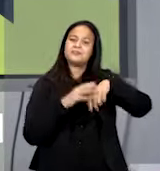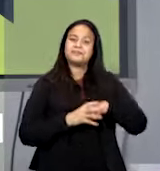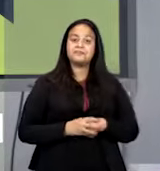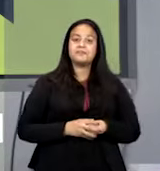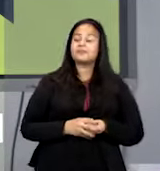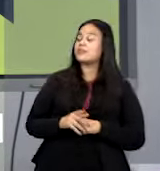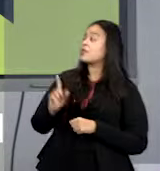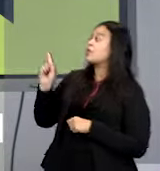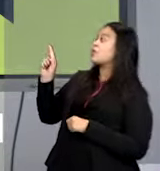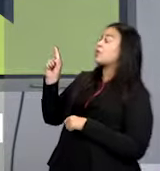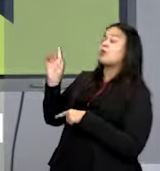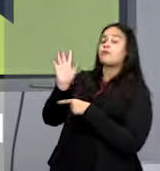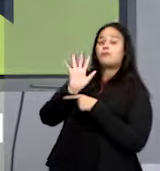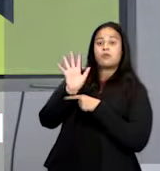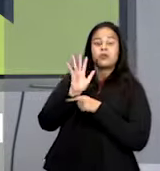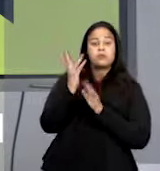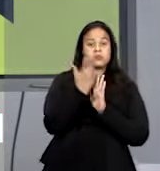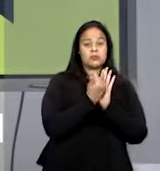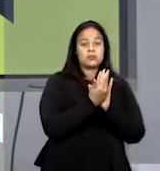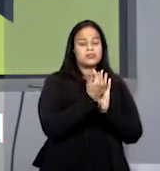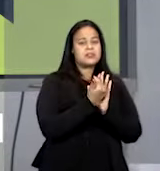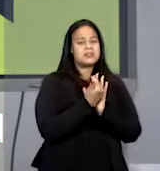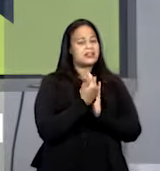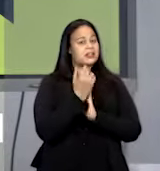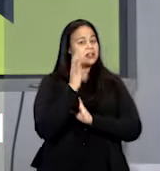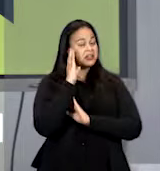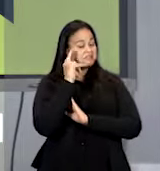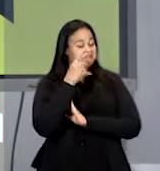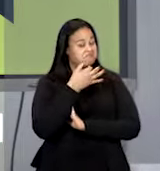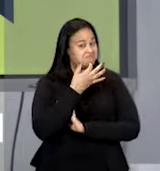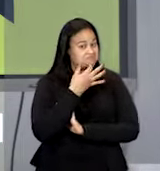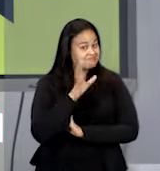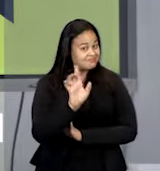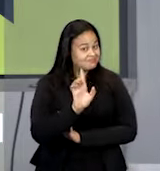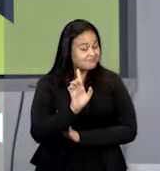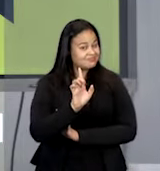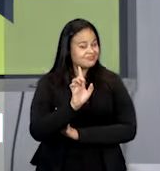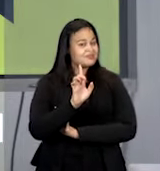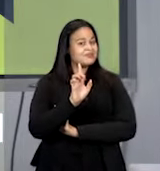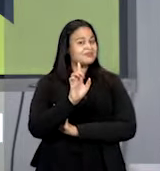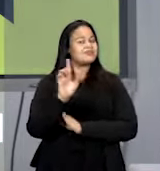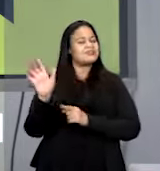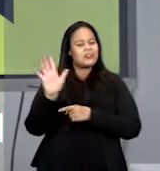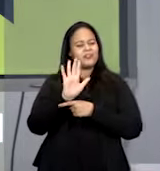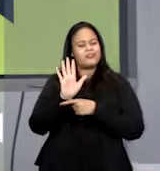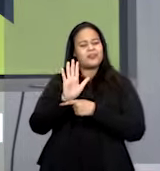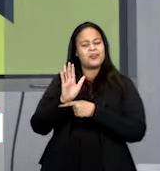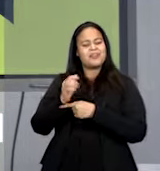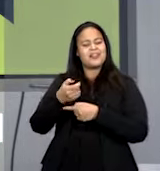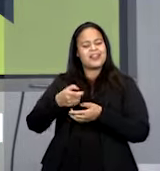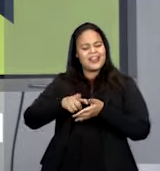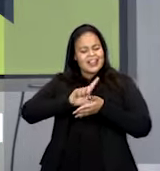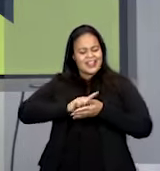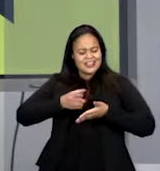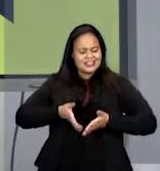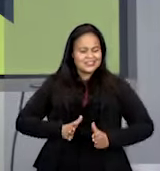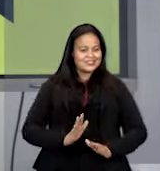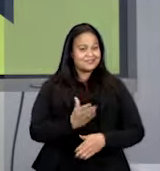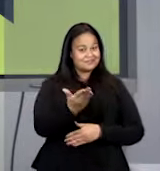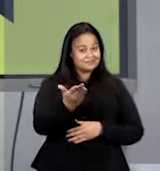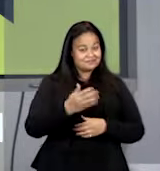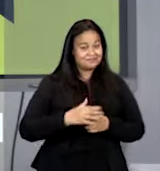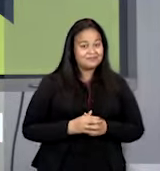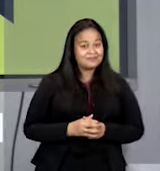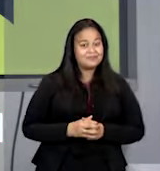que você provavelmente não conhece, porque é um filme que passou antes de você nascer. Esse filme se